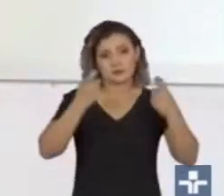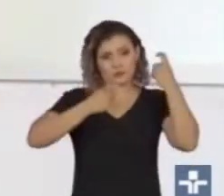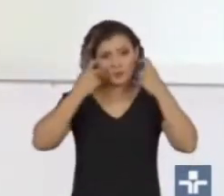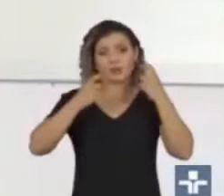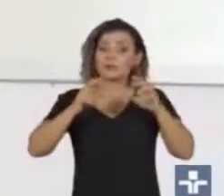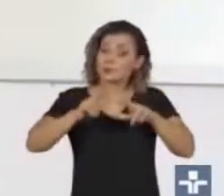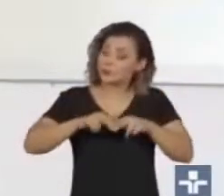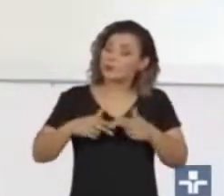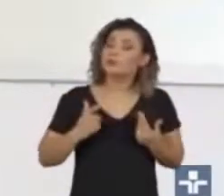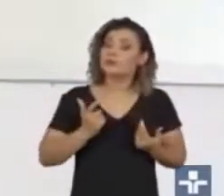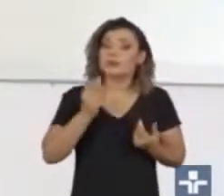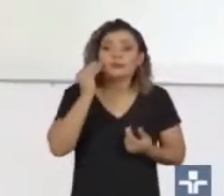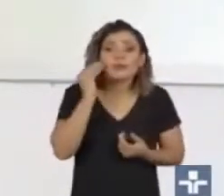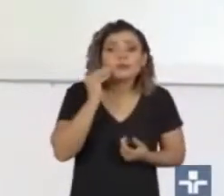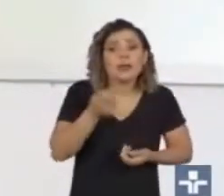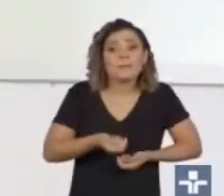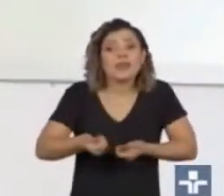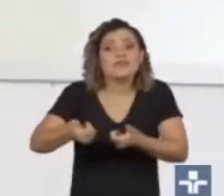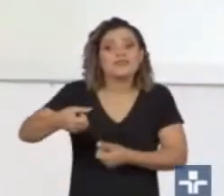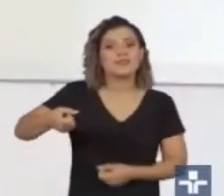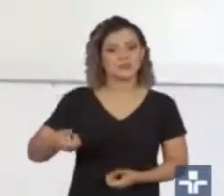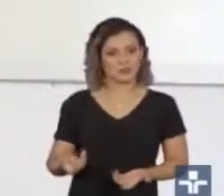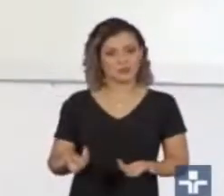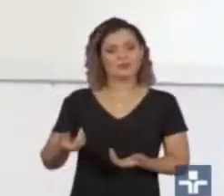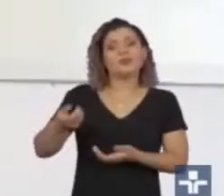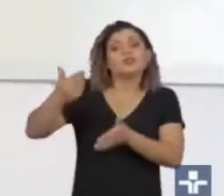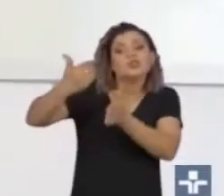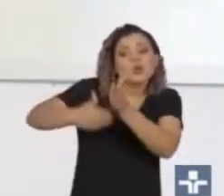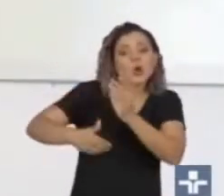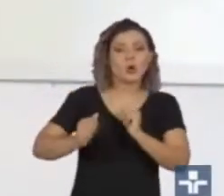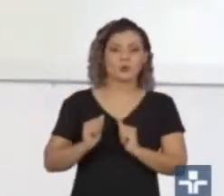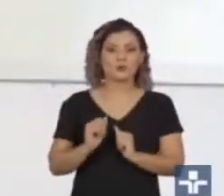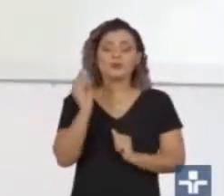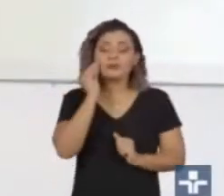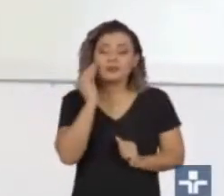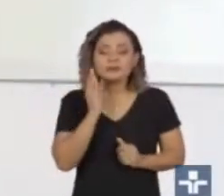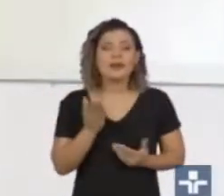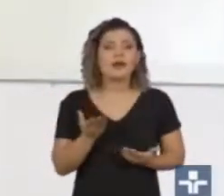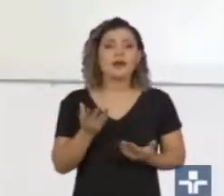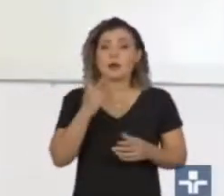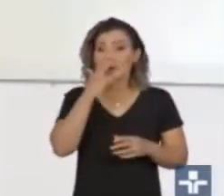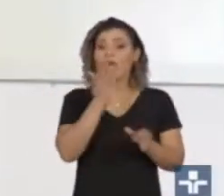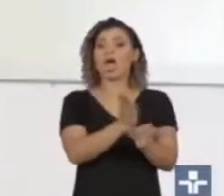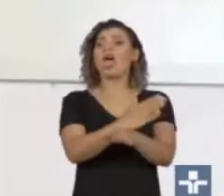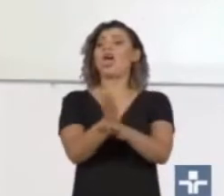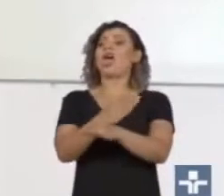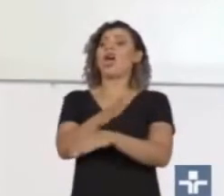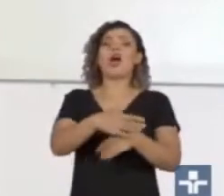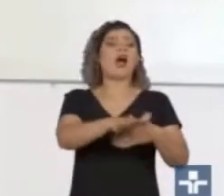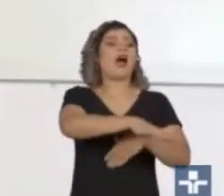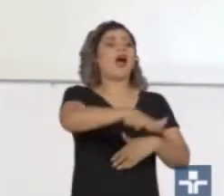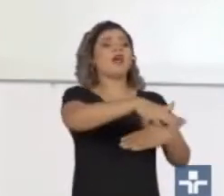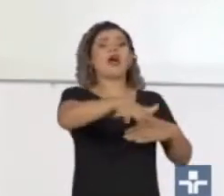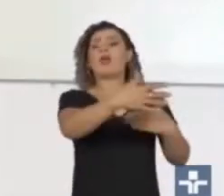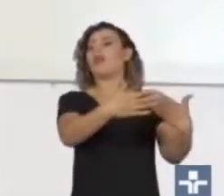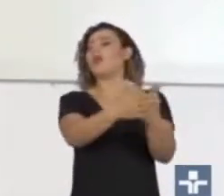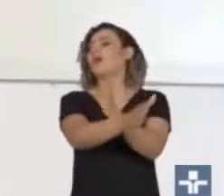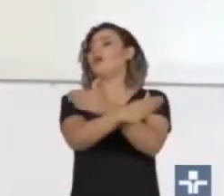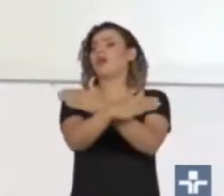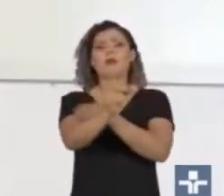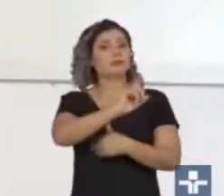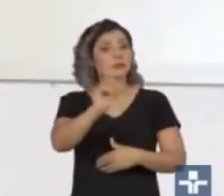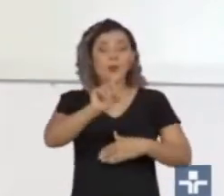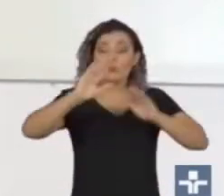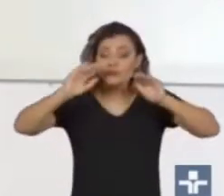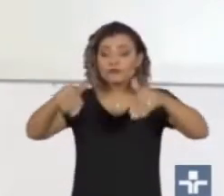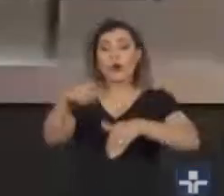Então, tentar uma bolsa, mas aí também, assim, não sair buscando para qualquer área. Foca, né, exatamente no